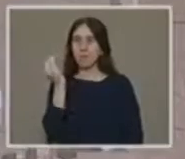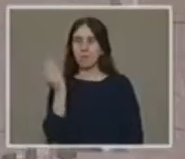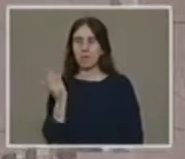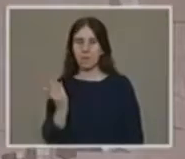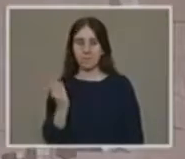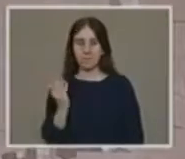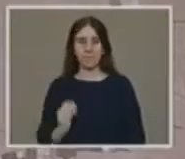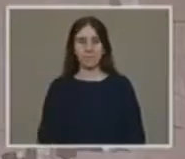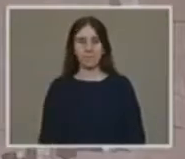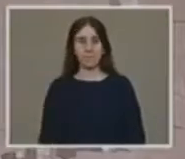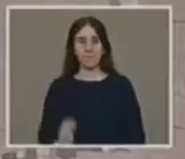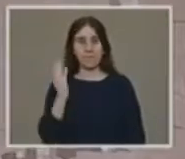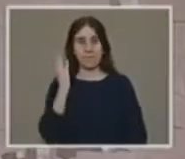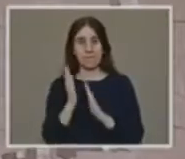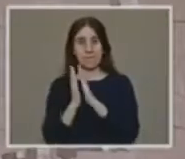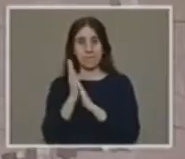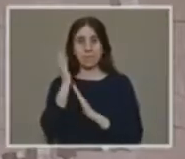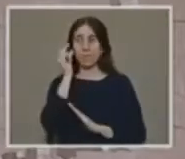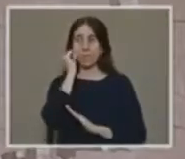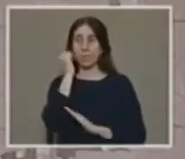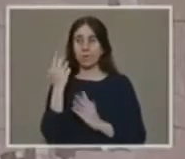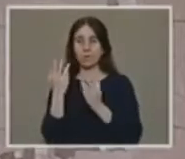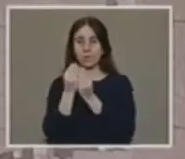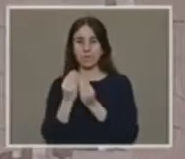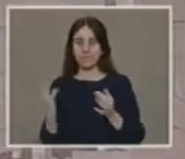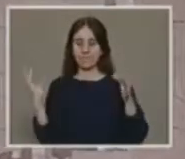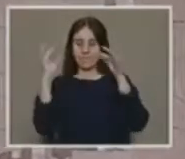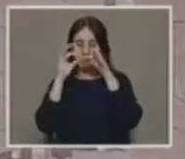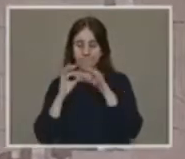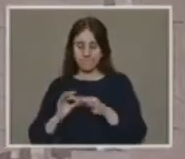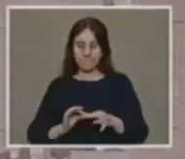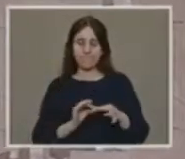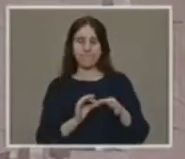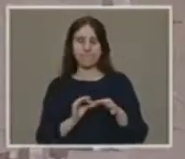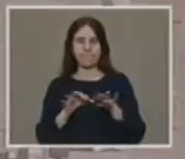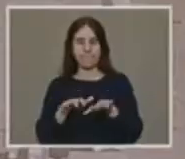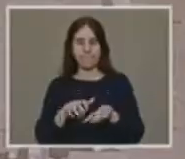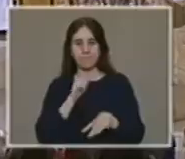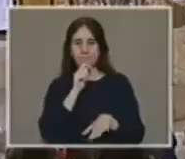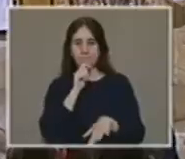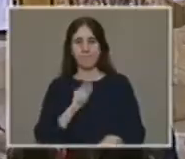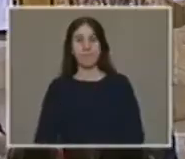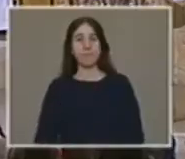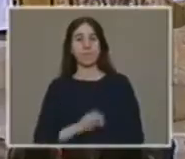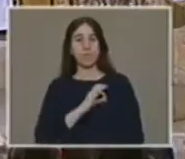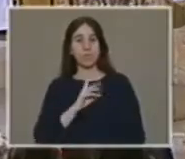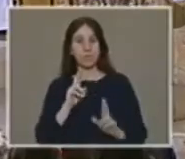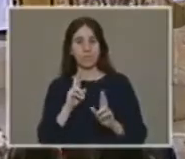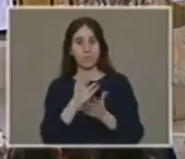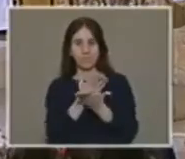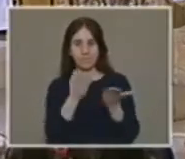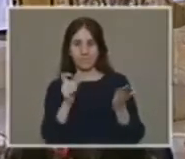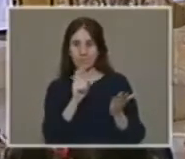vontade. Vós que sois Deus com o Pai, na unidade do Espírito Santo. A paz do Senhor esteja